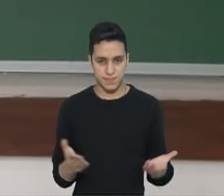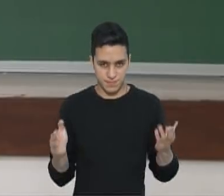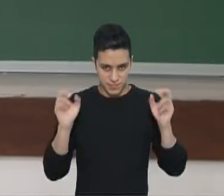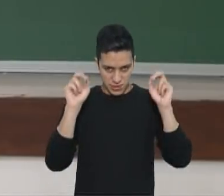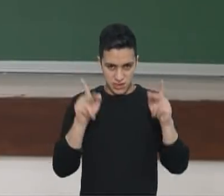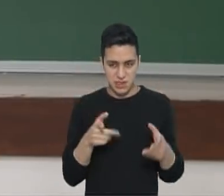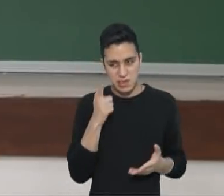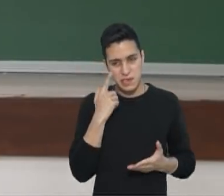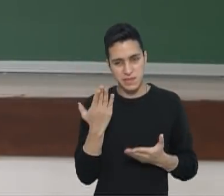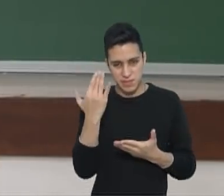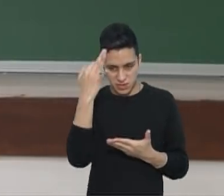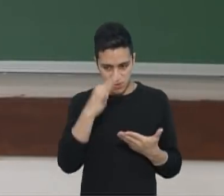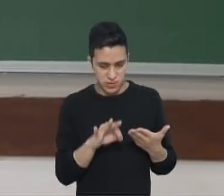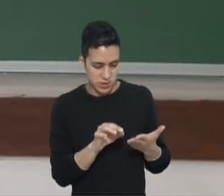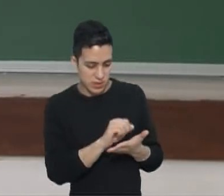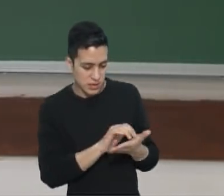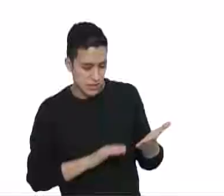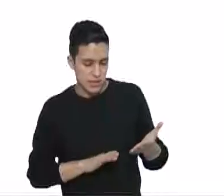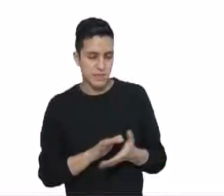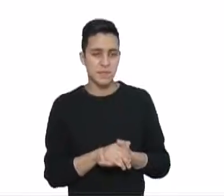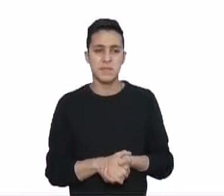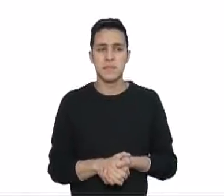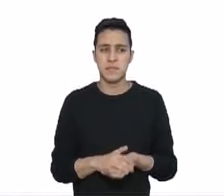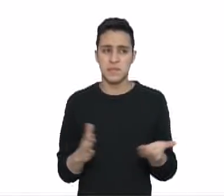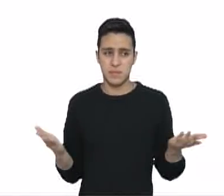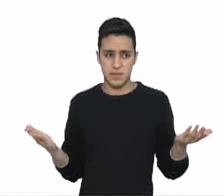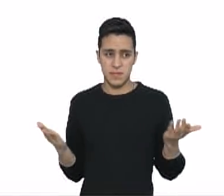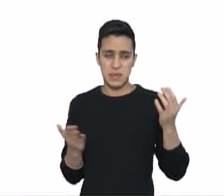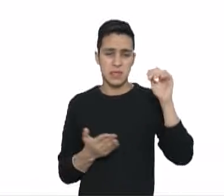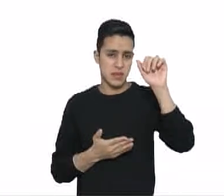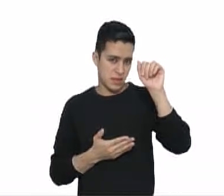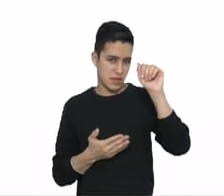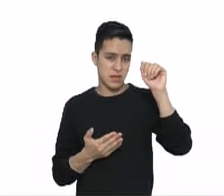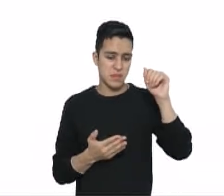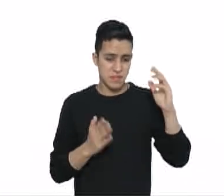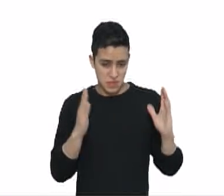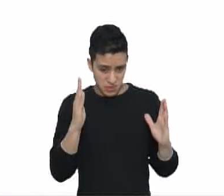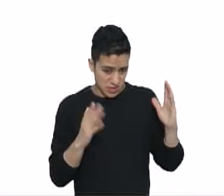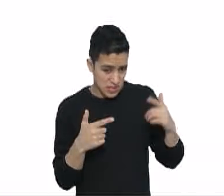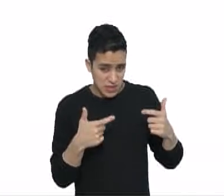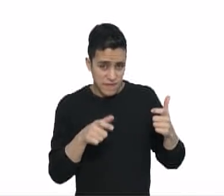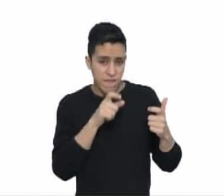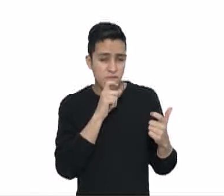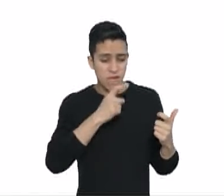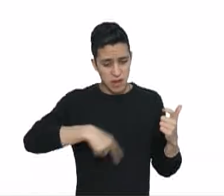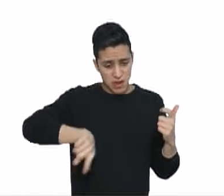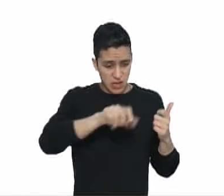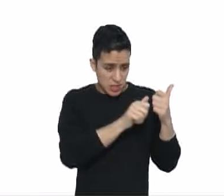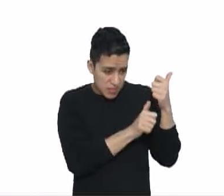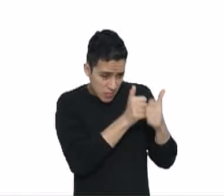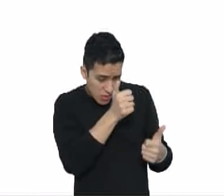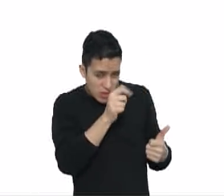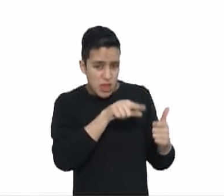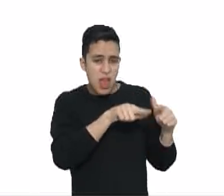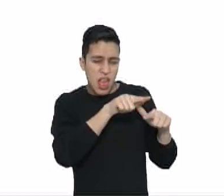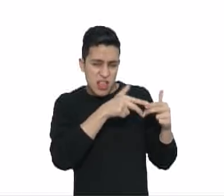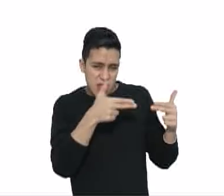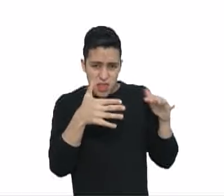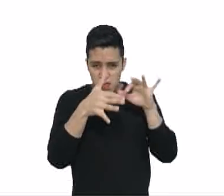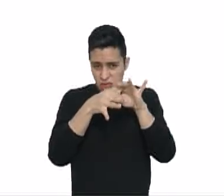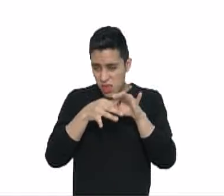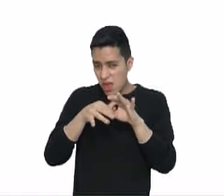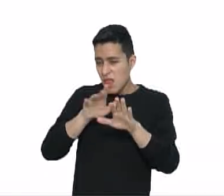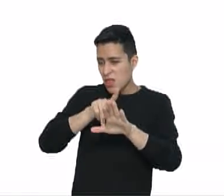Ok? Vamos corrigir a nossa atividade. Então, a letra A. Durante a Guerra Fria, os esportes foram ferramentas